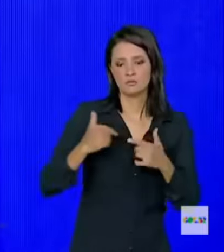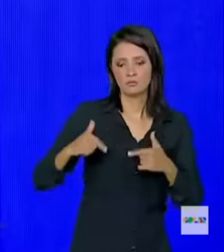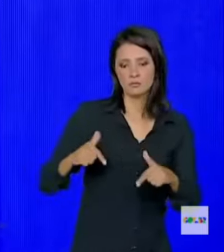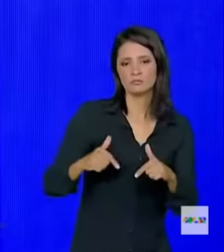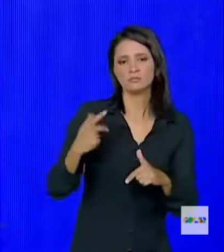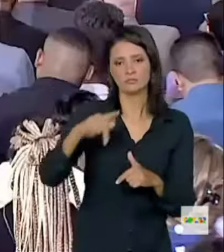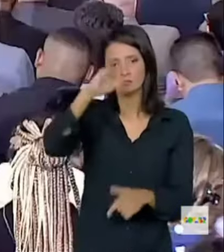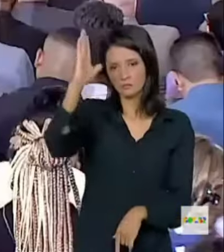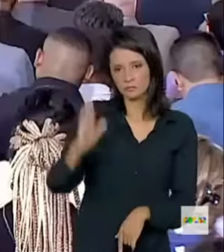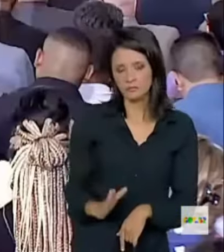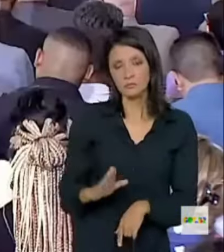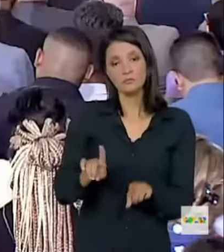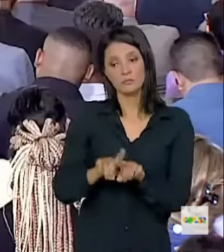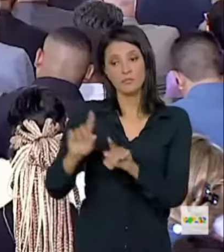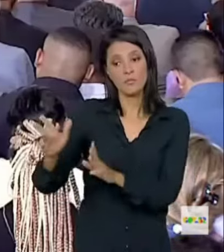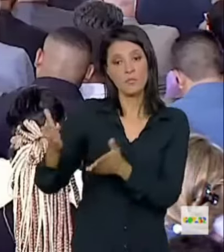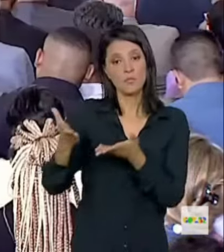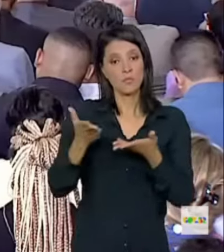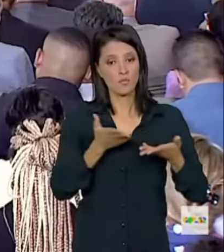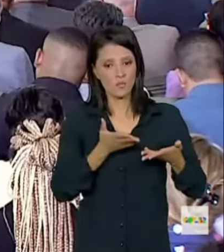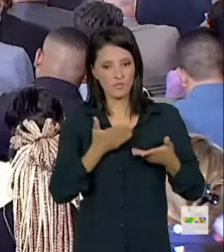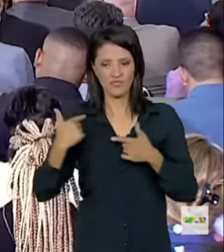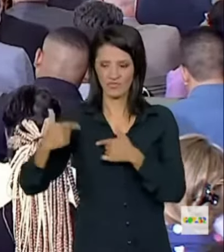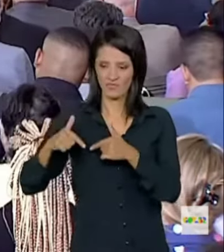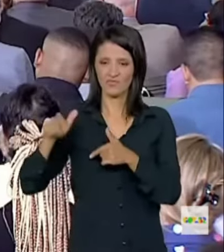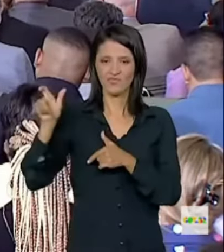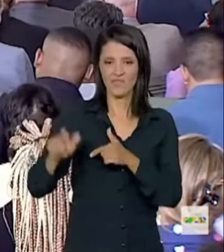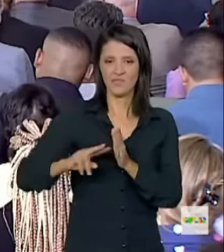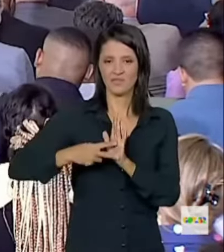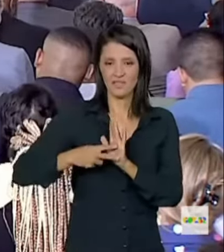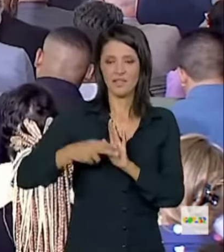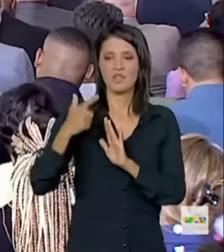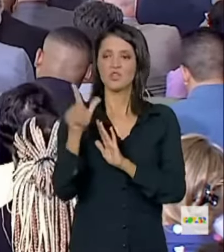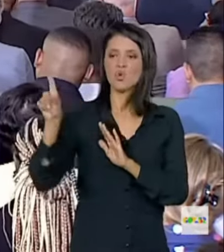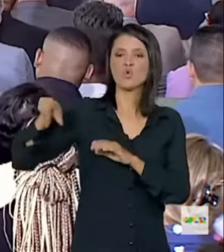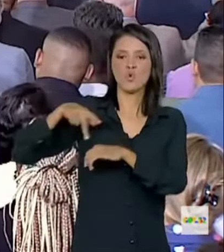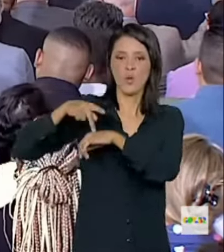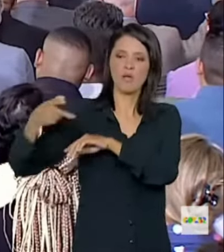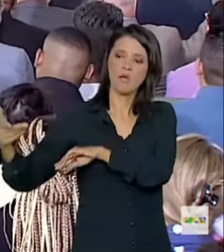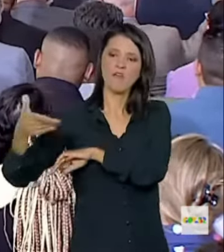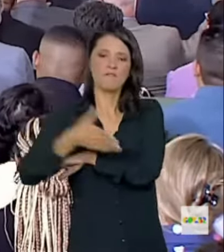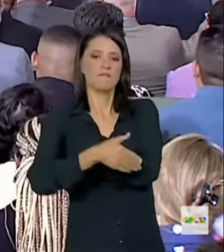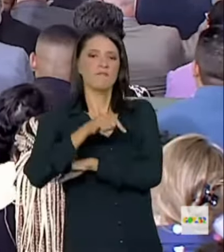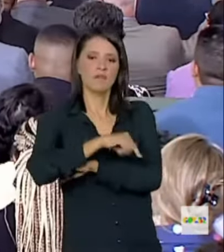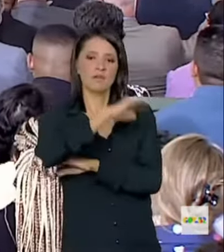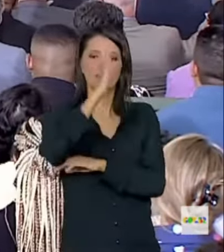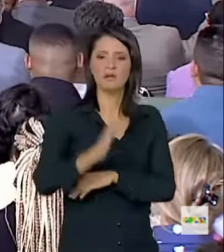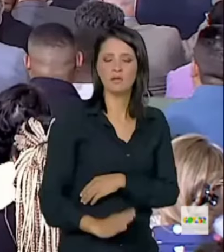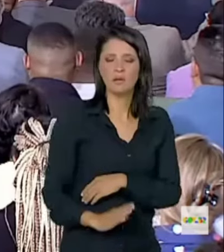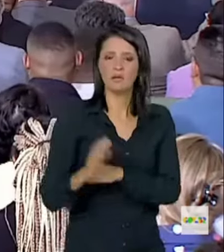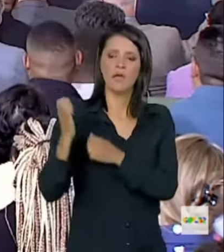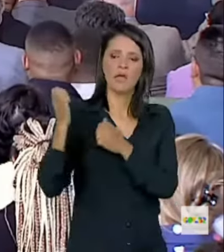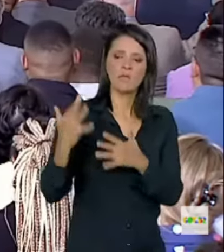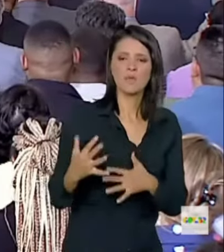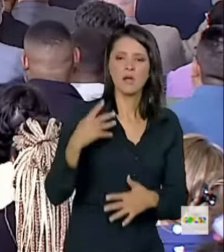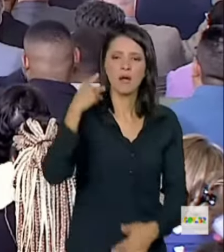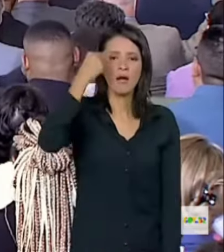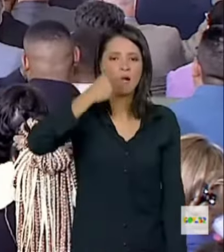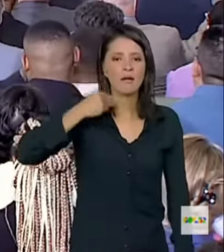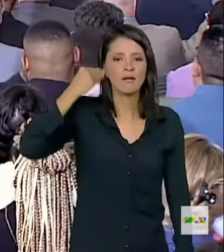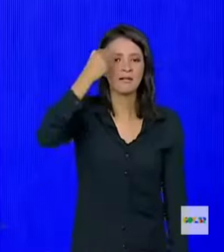brasileiros e convidar trabalhadores e sindicalistas estrangeiros para vir ao Brasil contar a sua